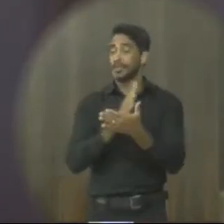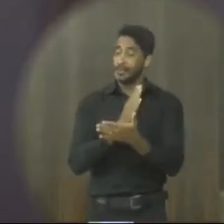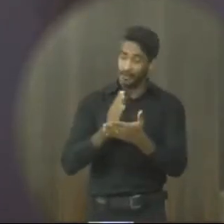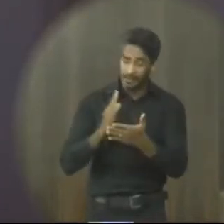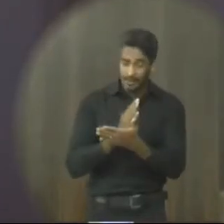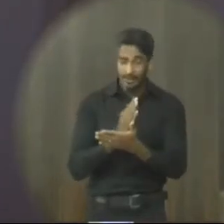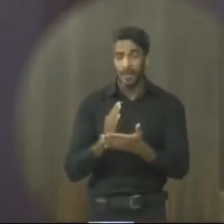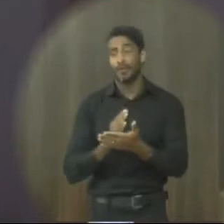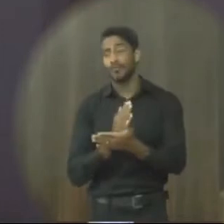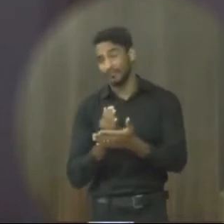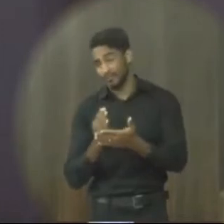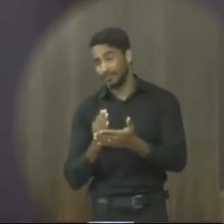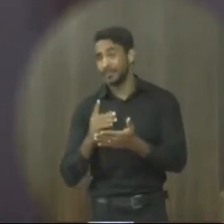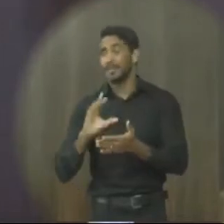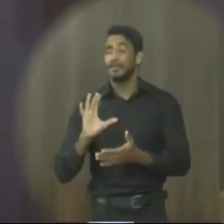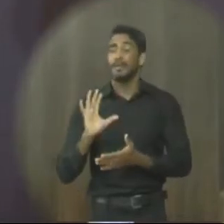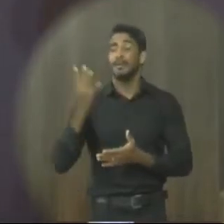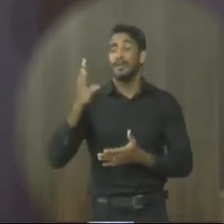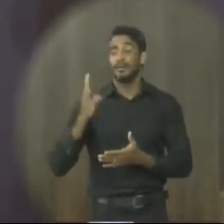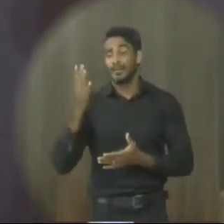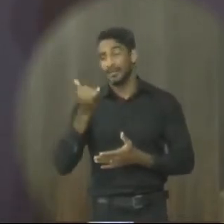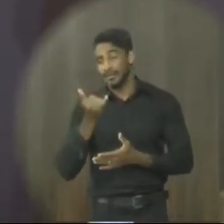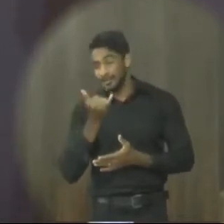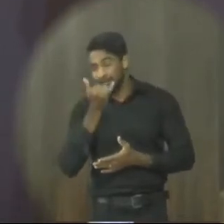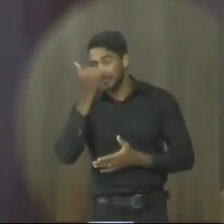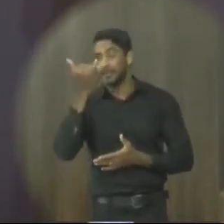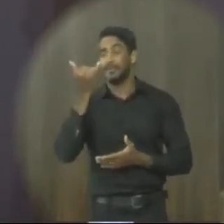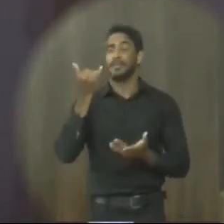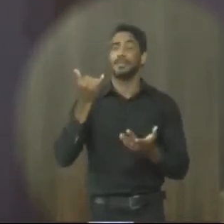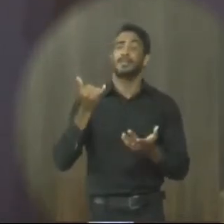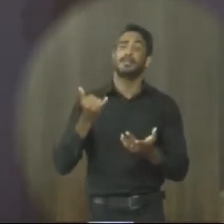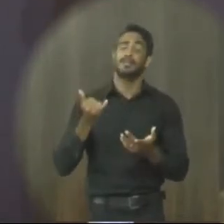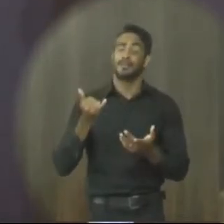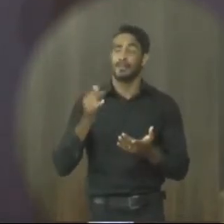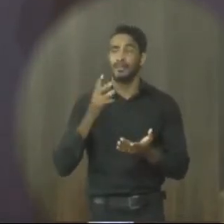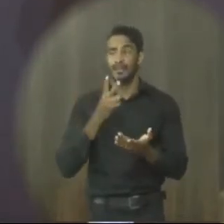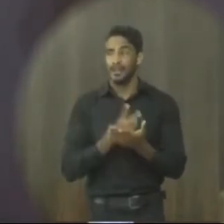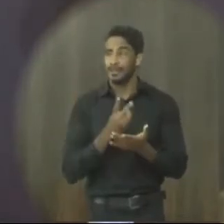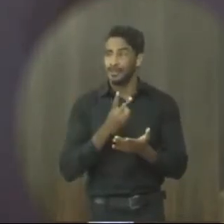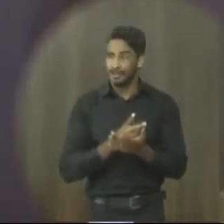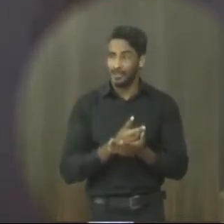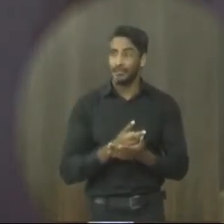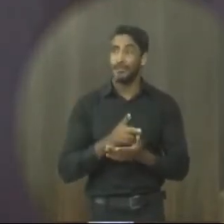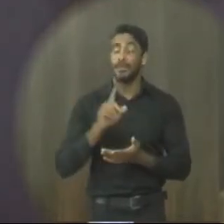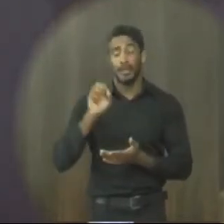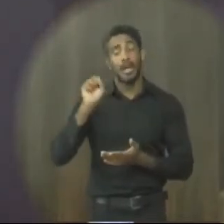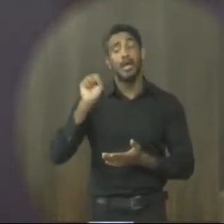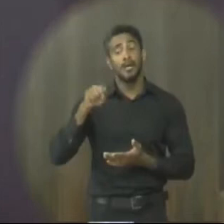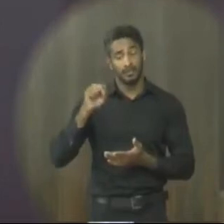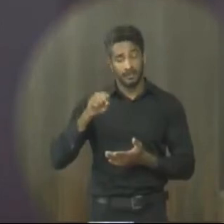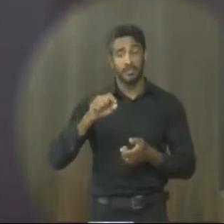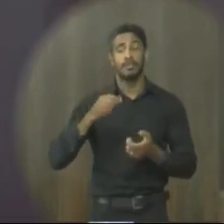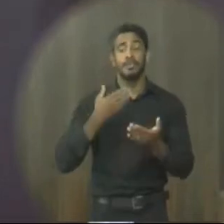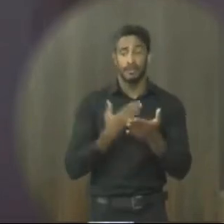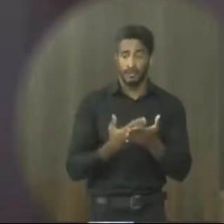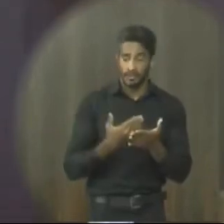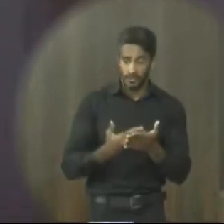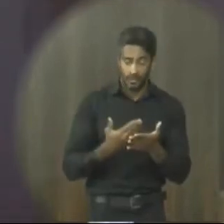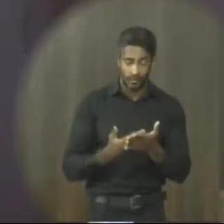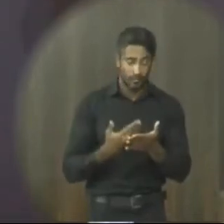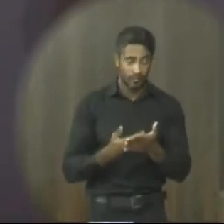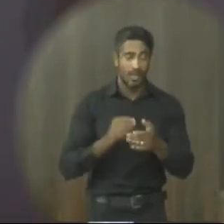em casos que vem acontecendo acidentes, né, recorrentes, é sim uma possibilidade de a gente estudar